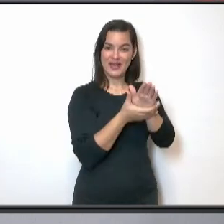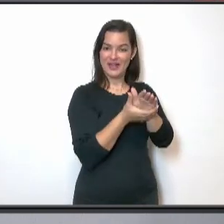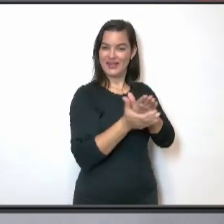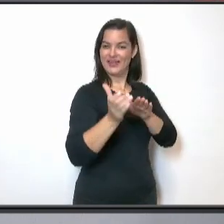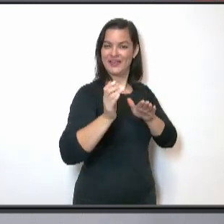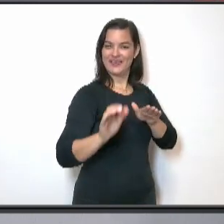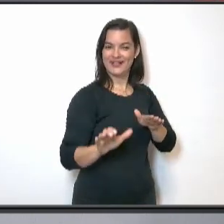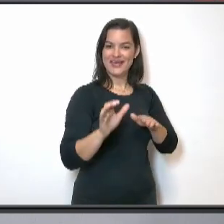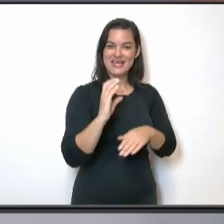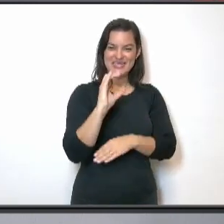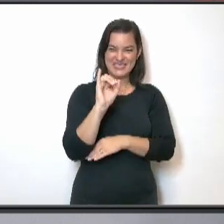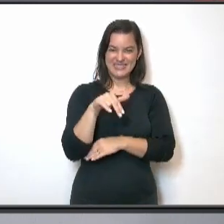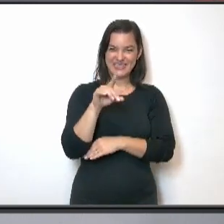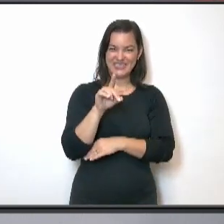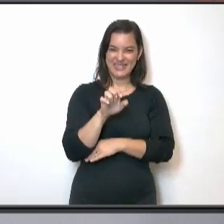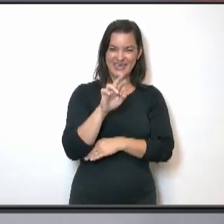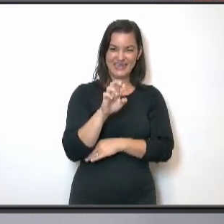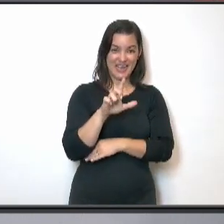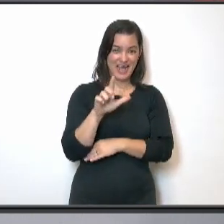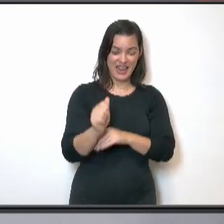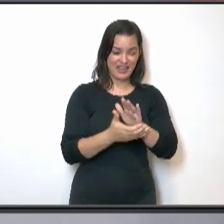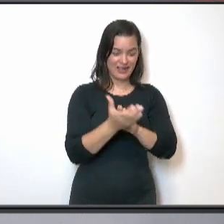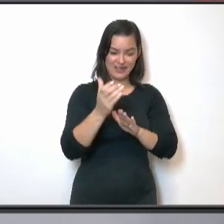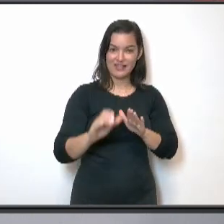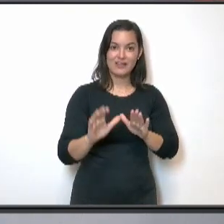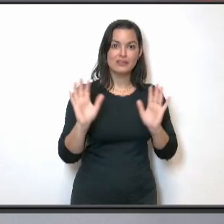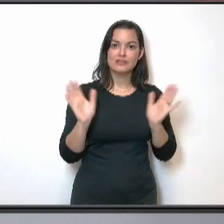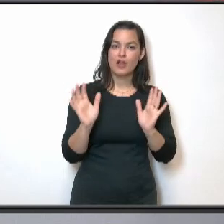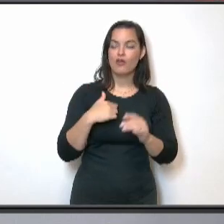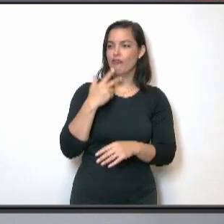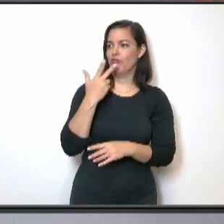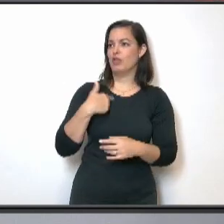macho para dizer uma coisa dessa. Mas coube direitinho.